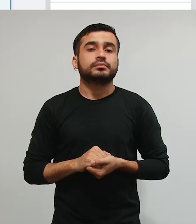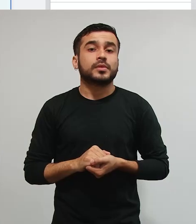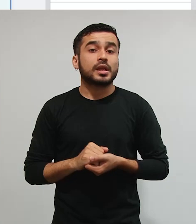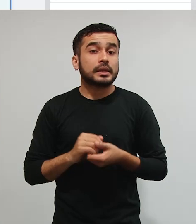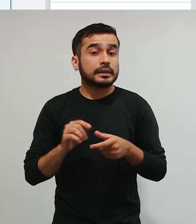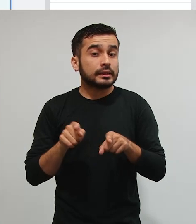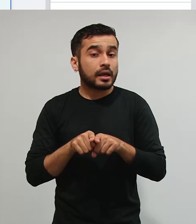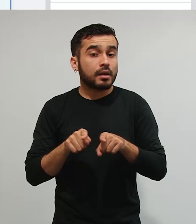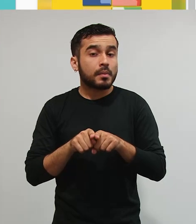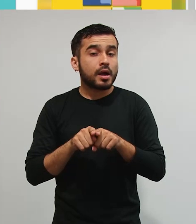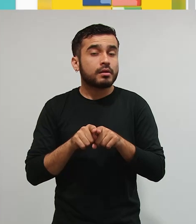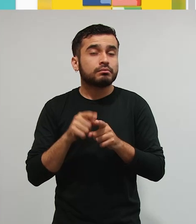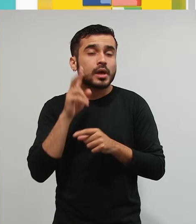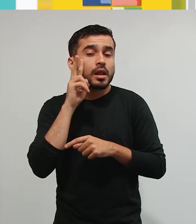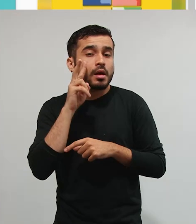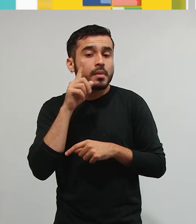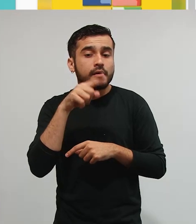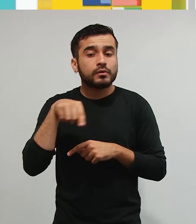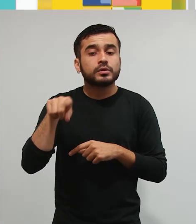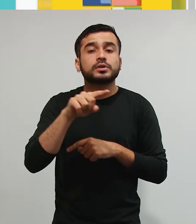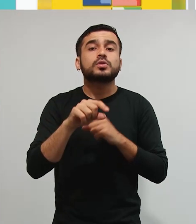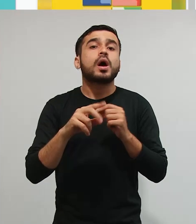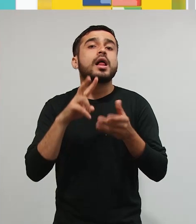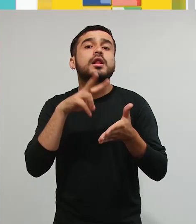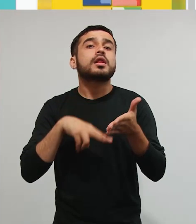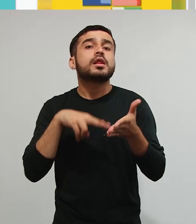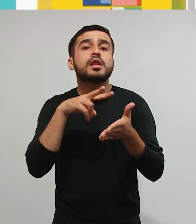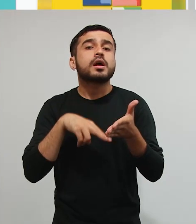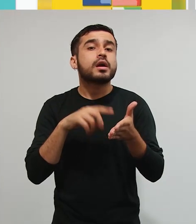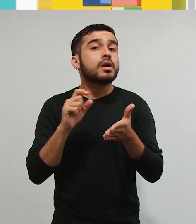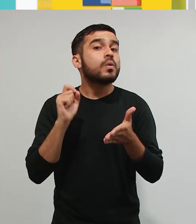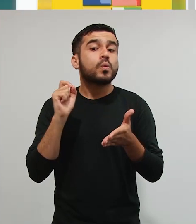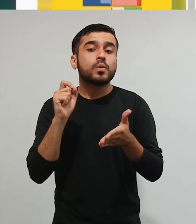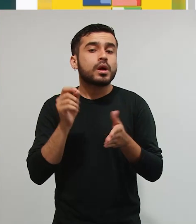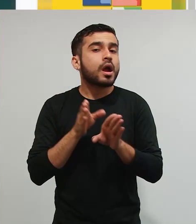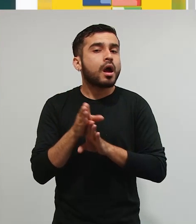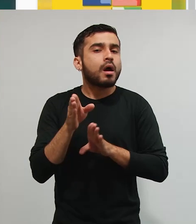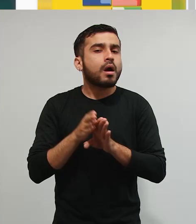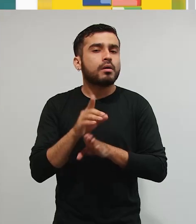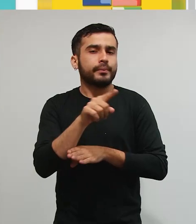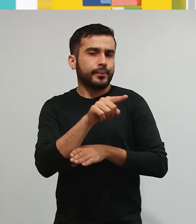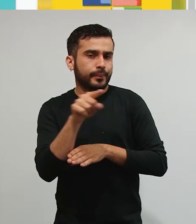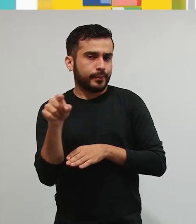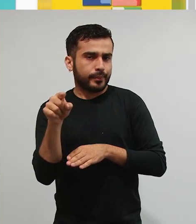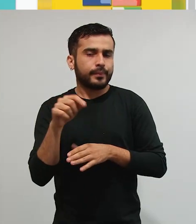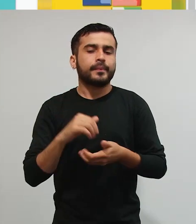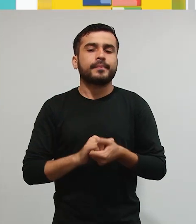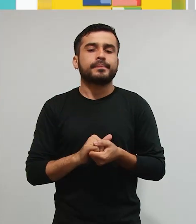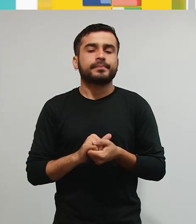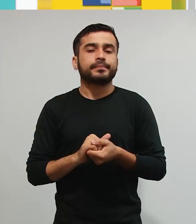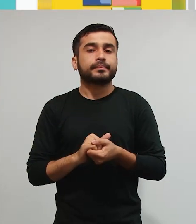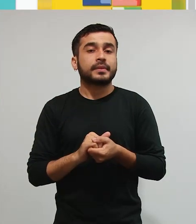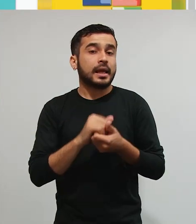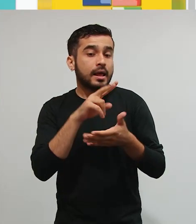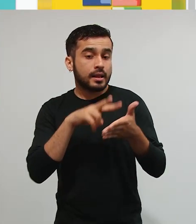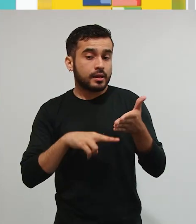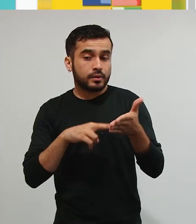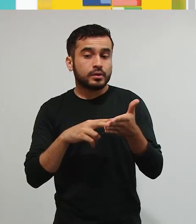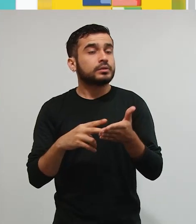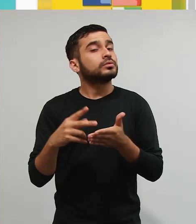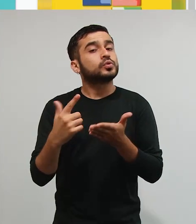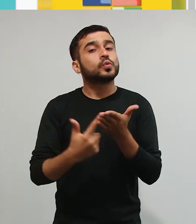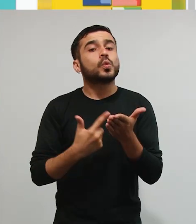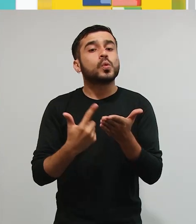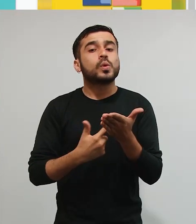Só para reforçar aqui, qual que é a leitura que eu recomendo neste caso? Neste caso, eu recomendo a leitura